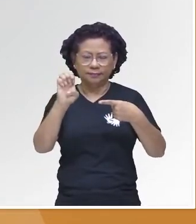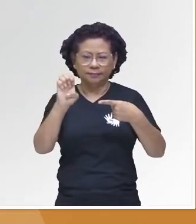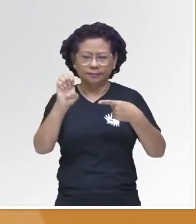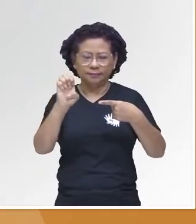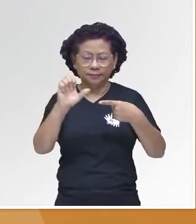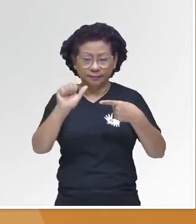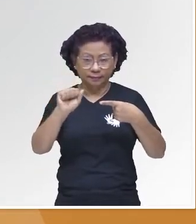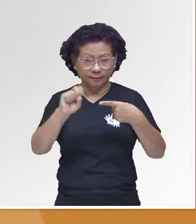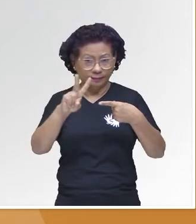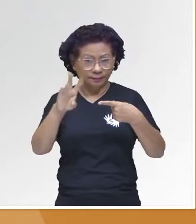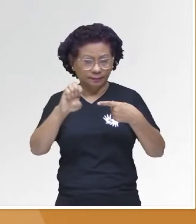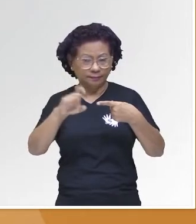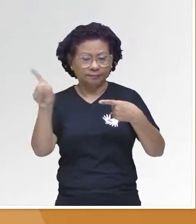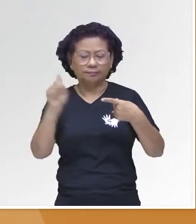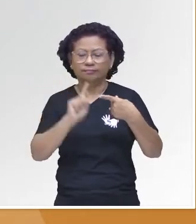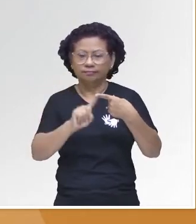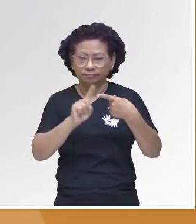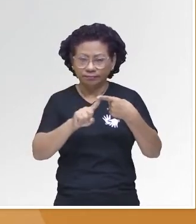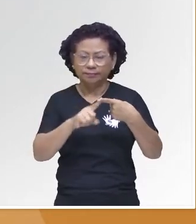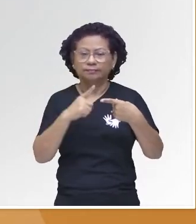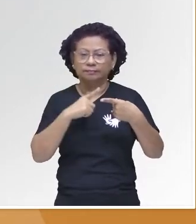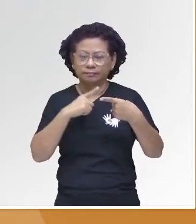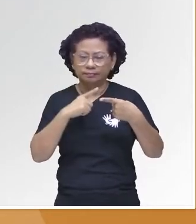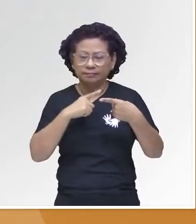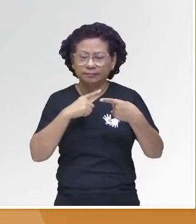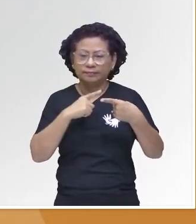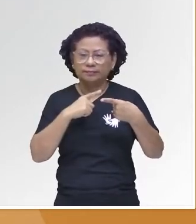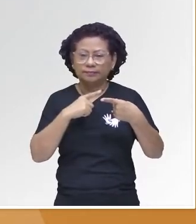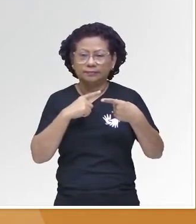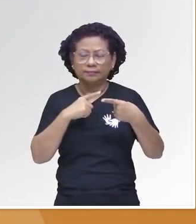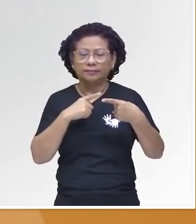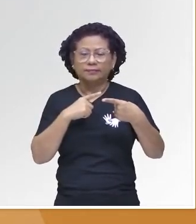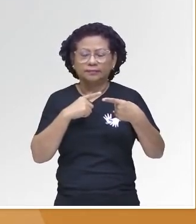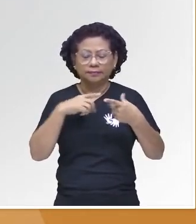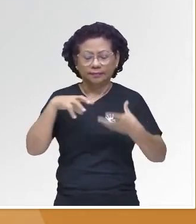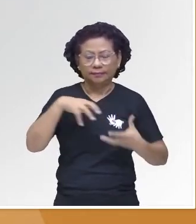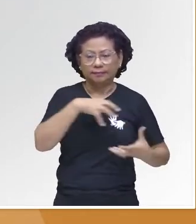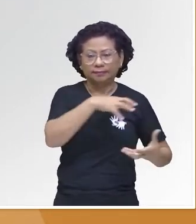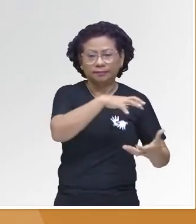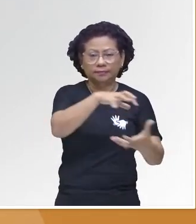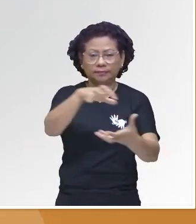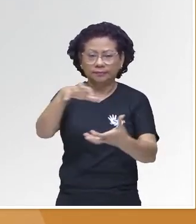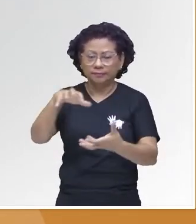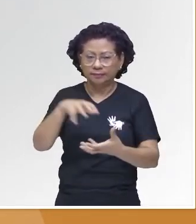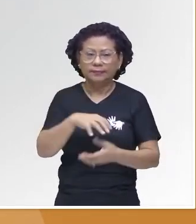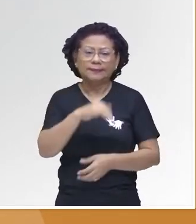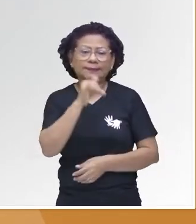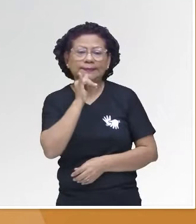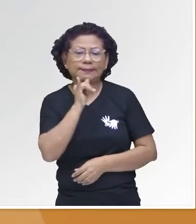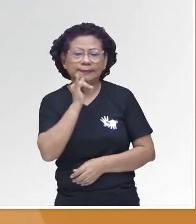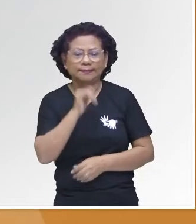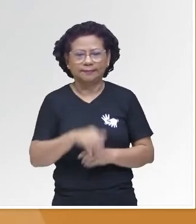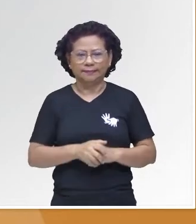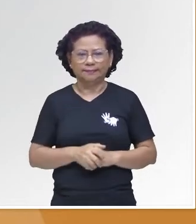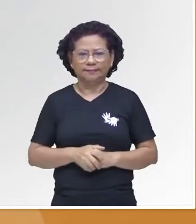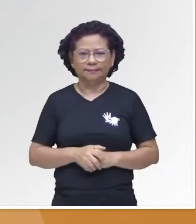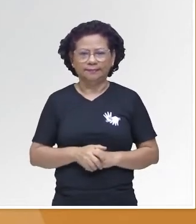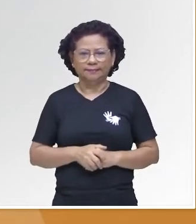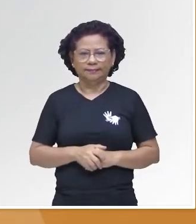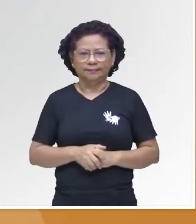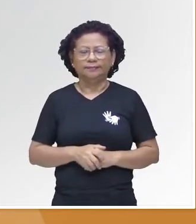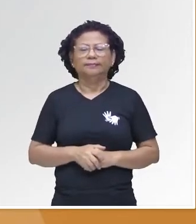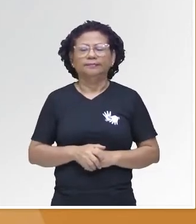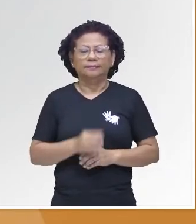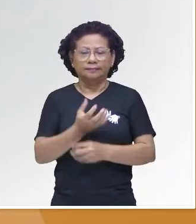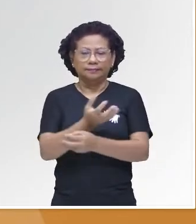renováveis, elas existem em grande quantidade no planeta, tá? A gente tem aí o exemplo dos combustíveis